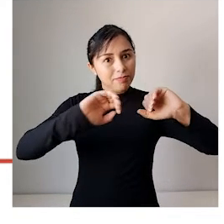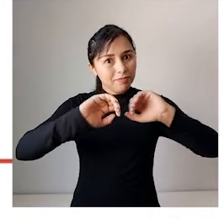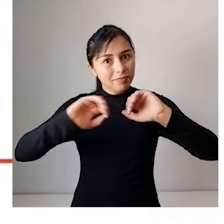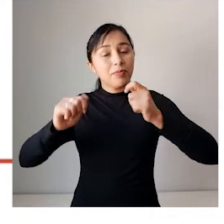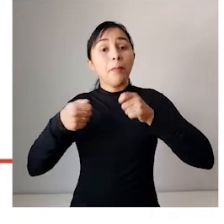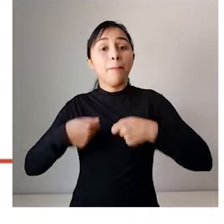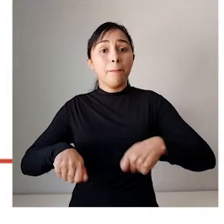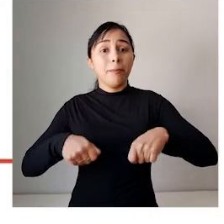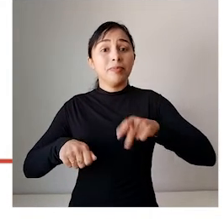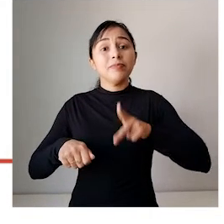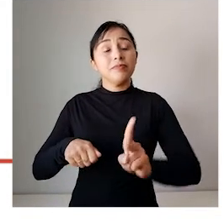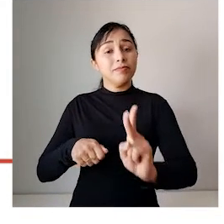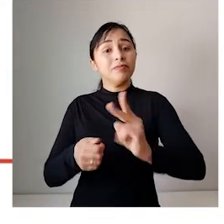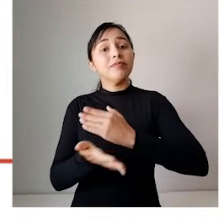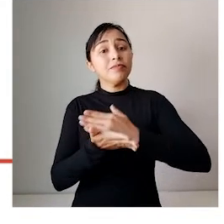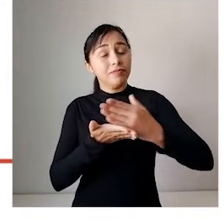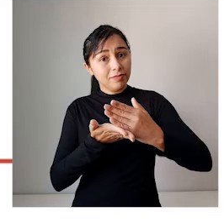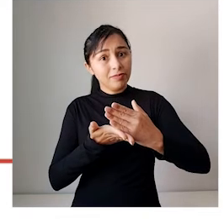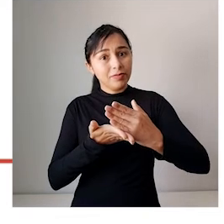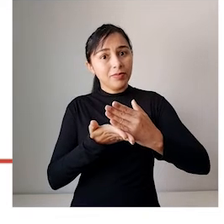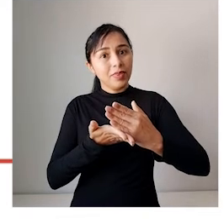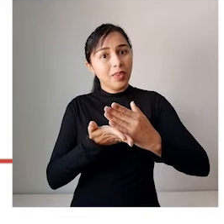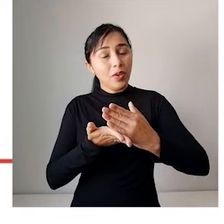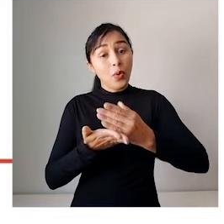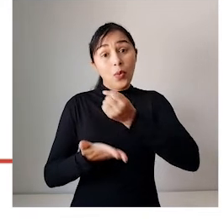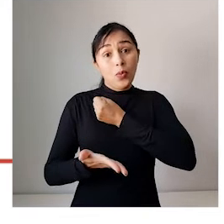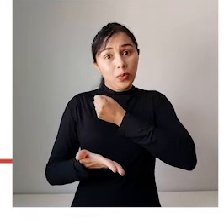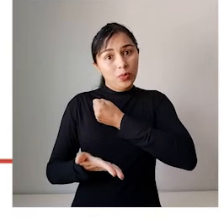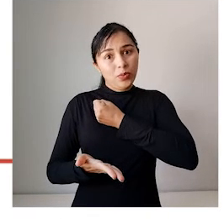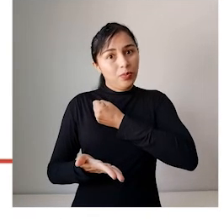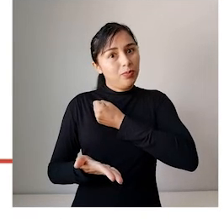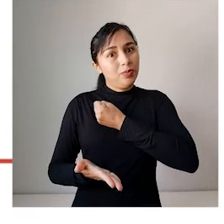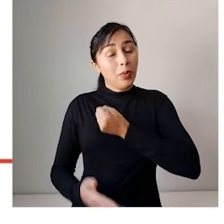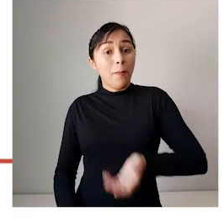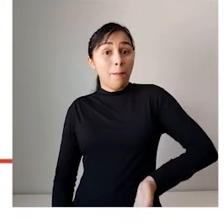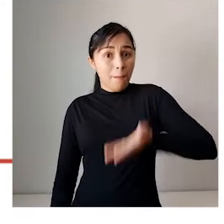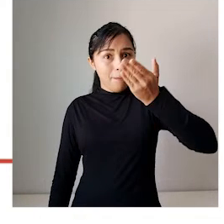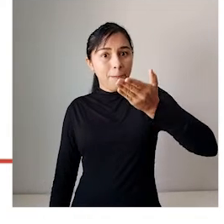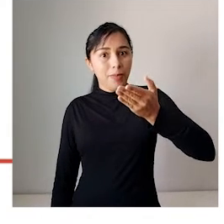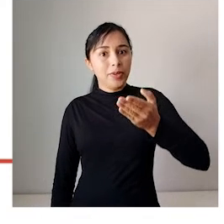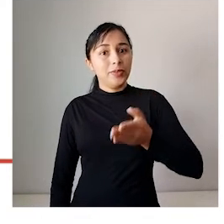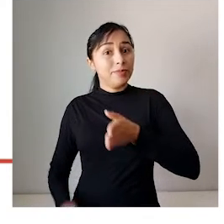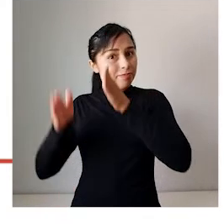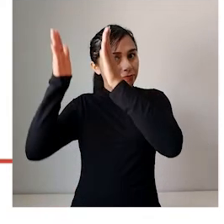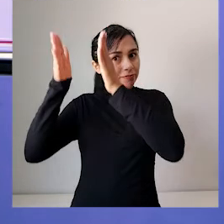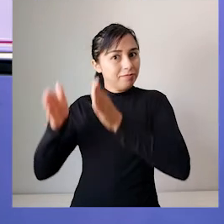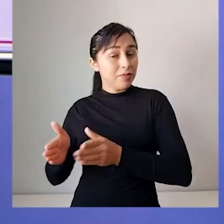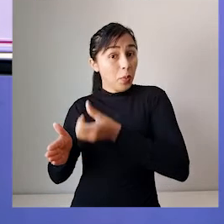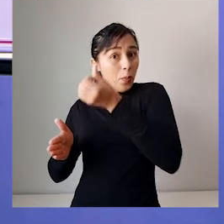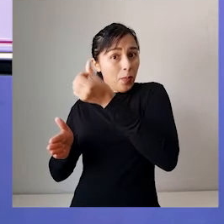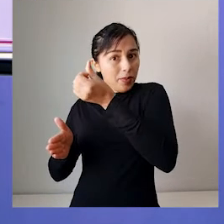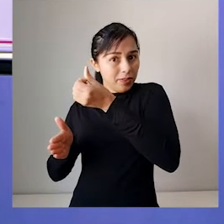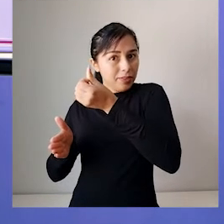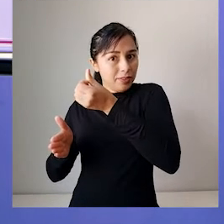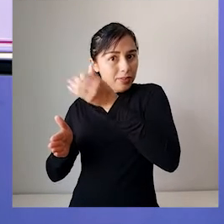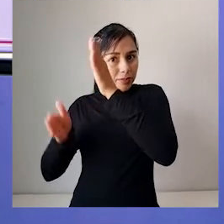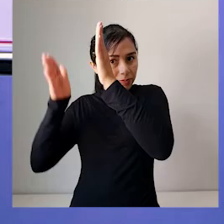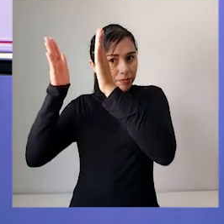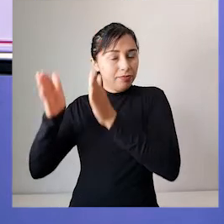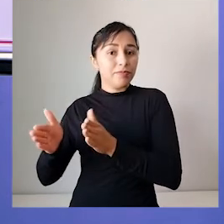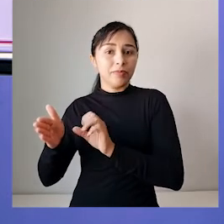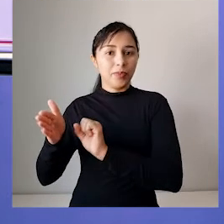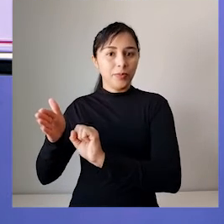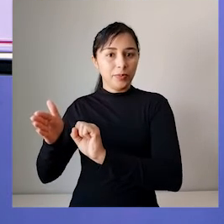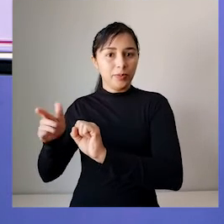vou iniciar sempre da maior ordem. Nesse caso aqui é a sexta ordem. O 8. Nós vamos então